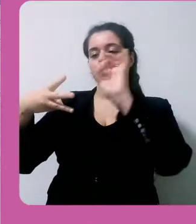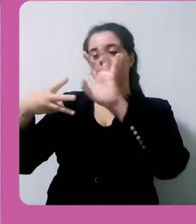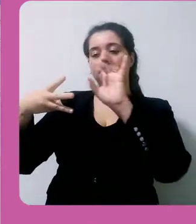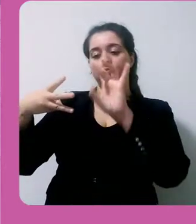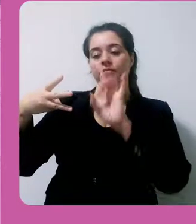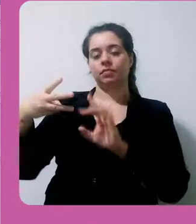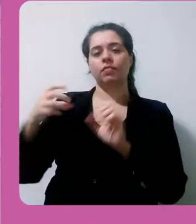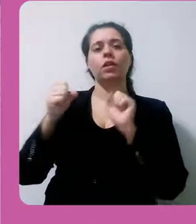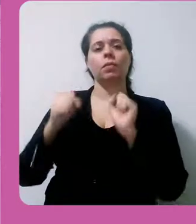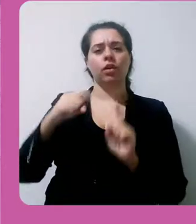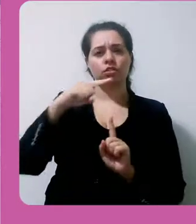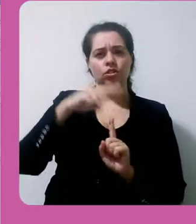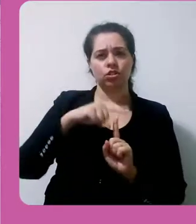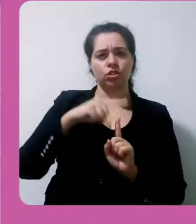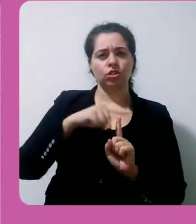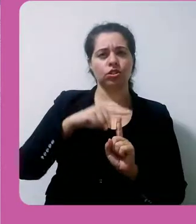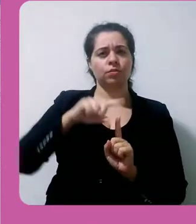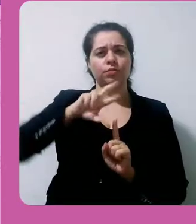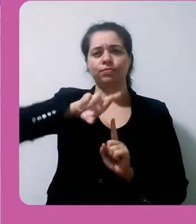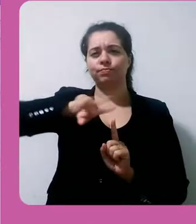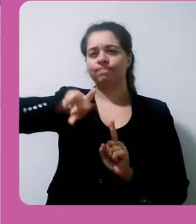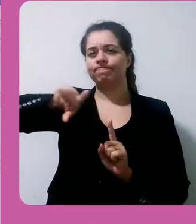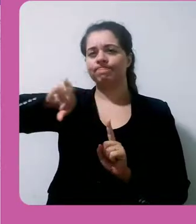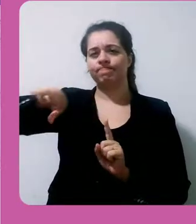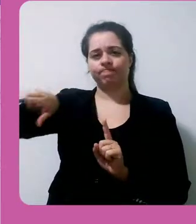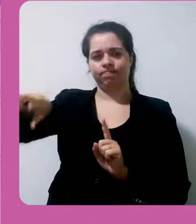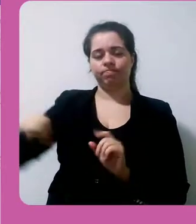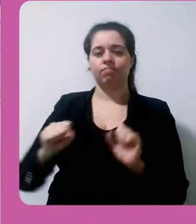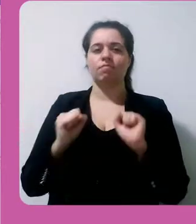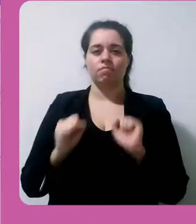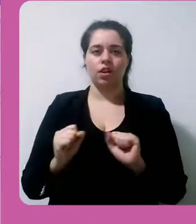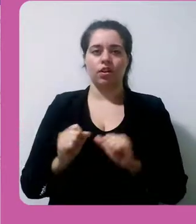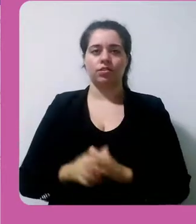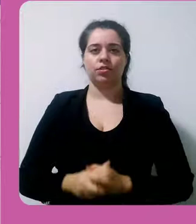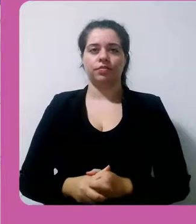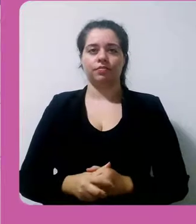disponibilizadas aqui no nosso Moodle.